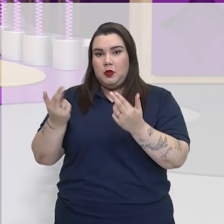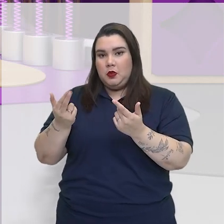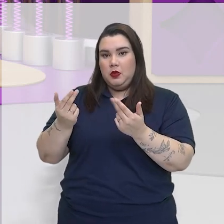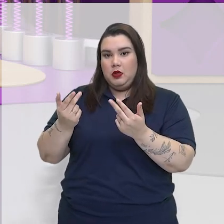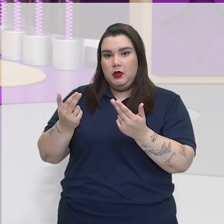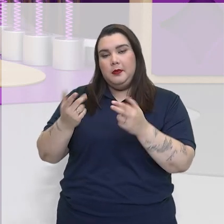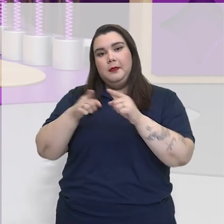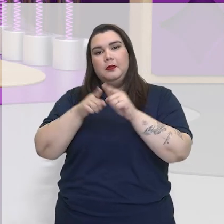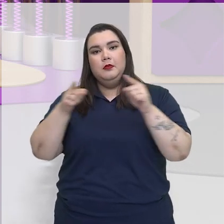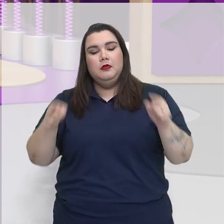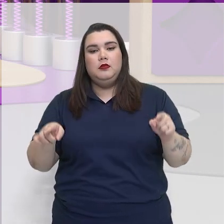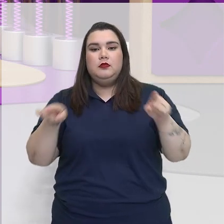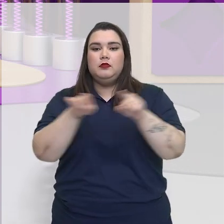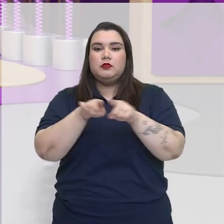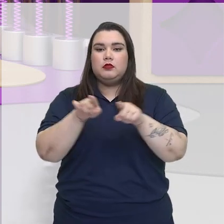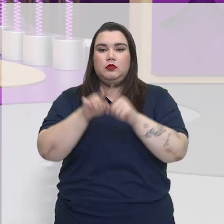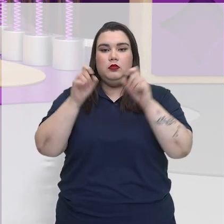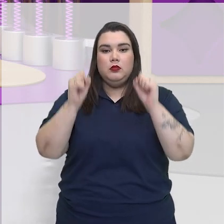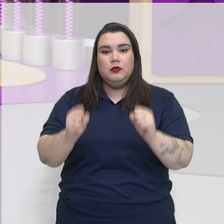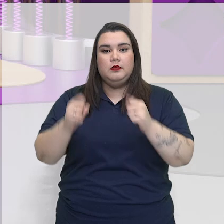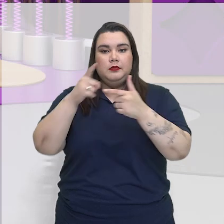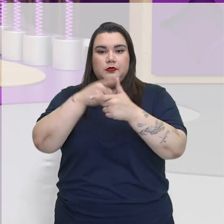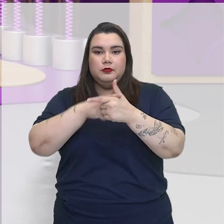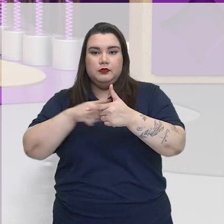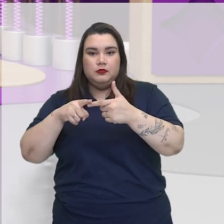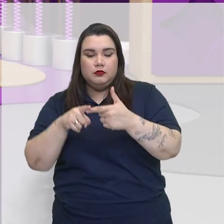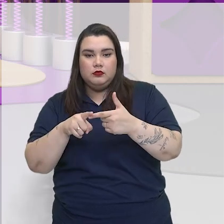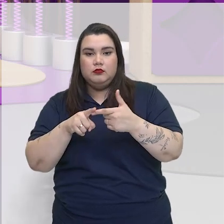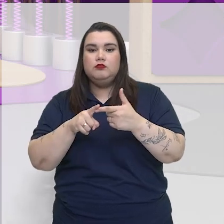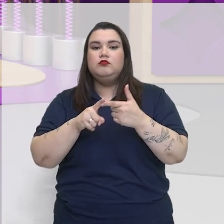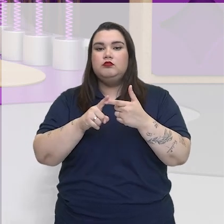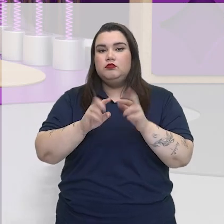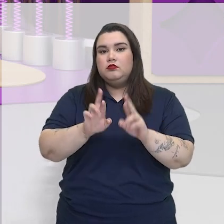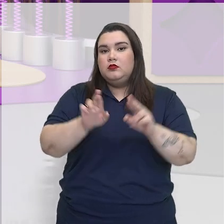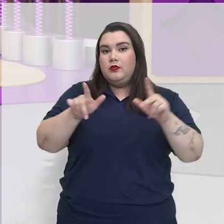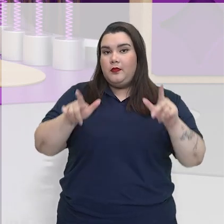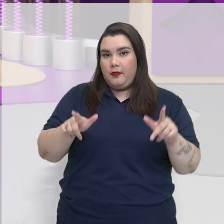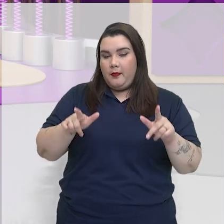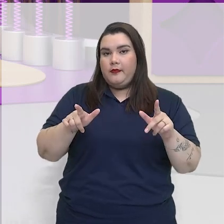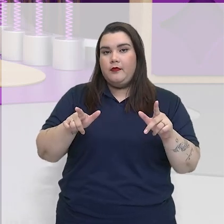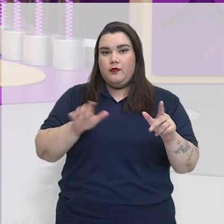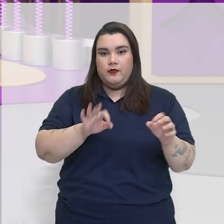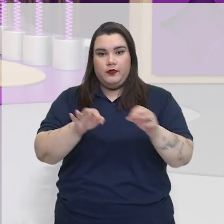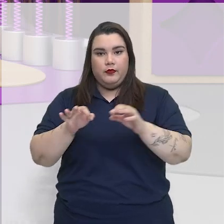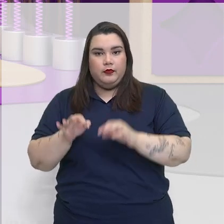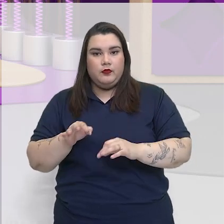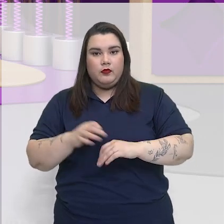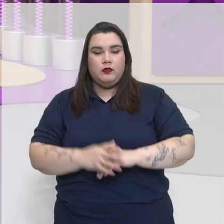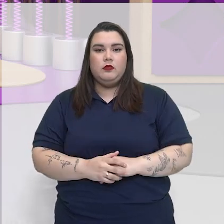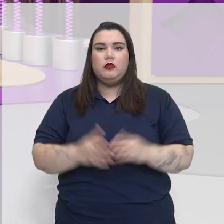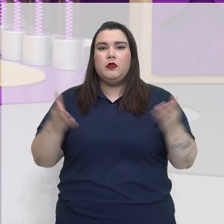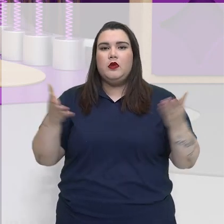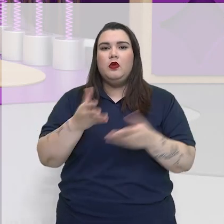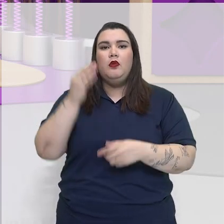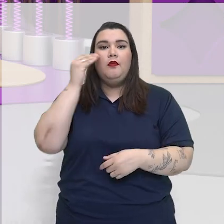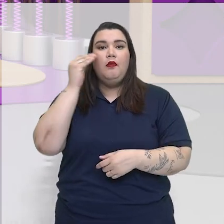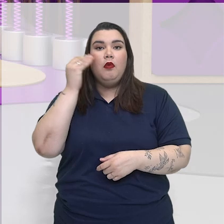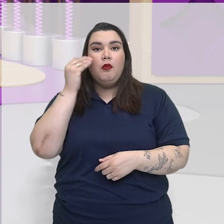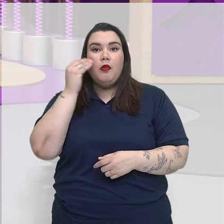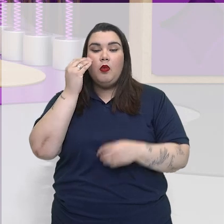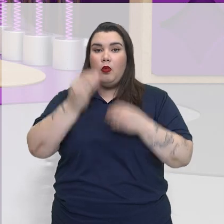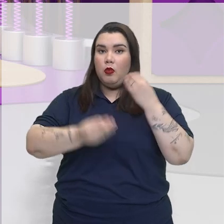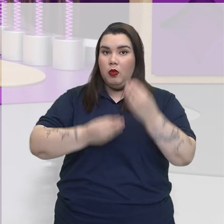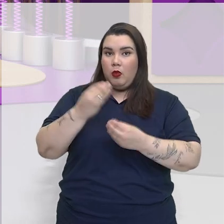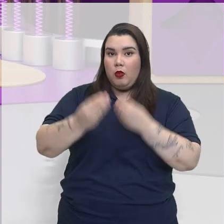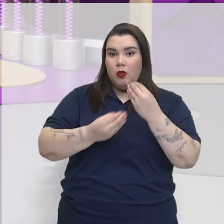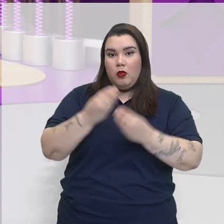iguais, mas eu também posso dividir em partes diferentes. Vamos ver exatamente